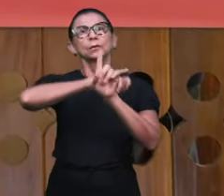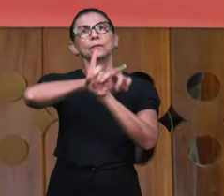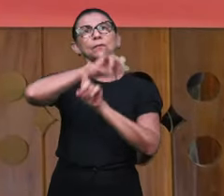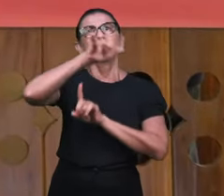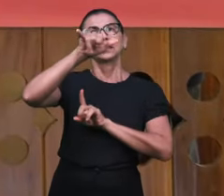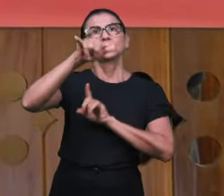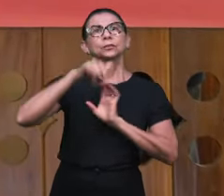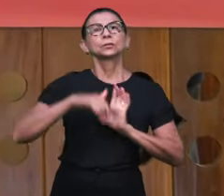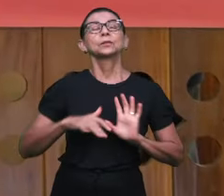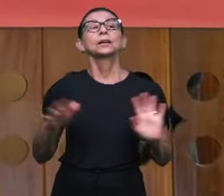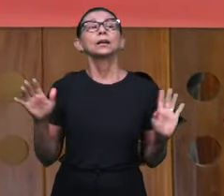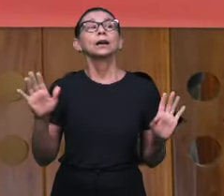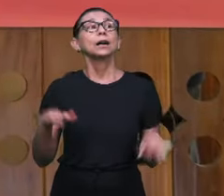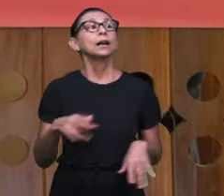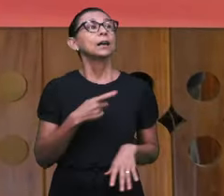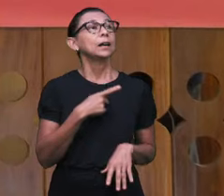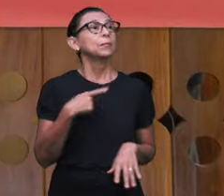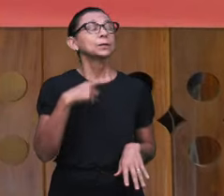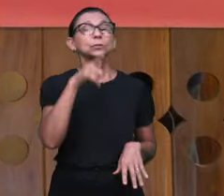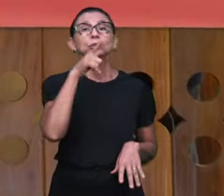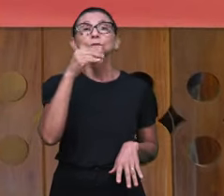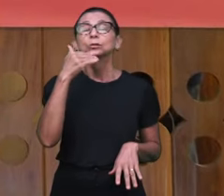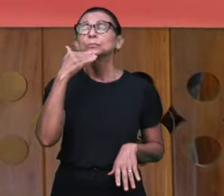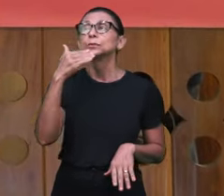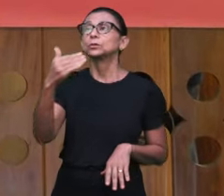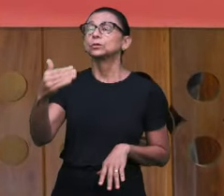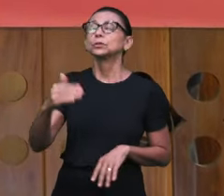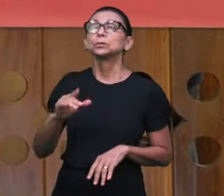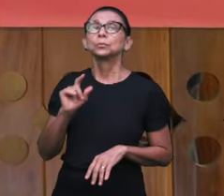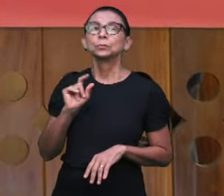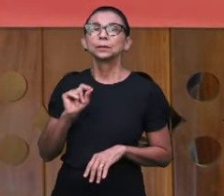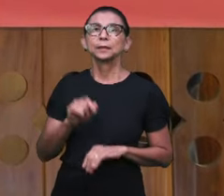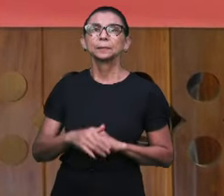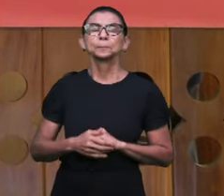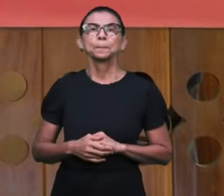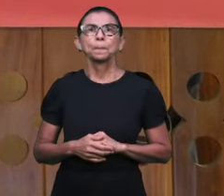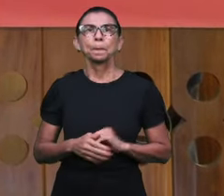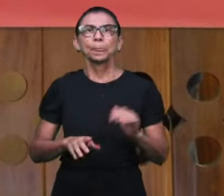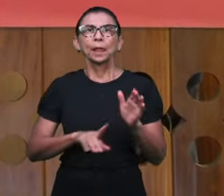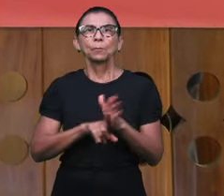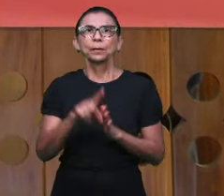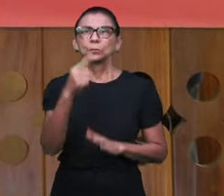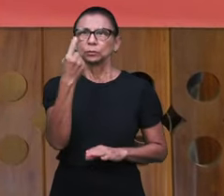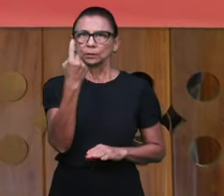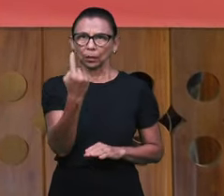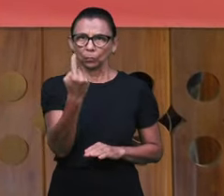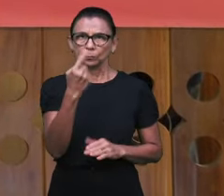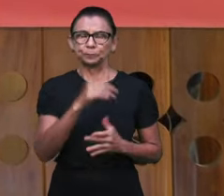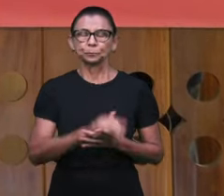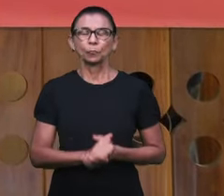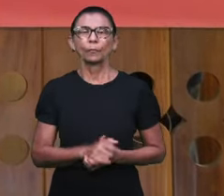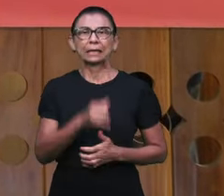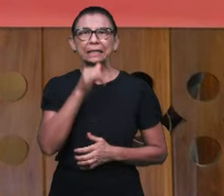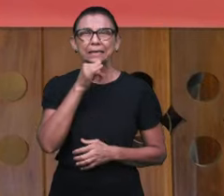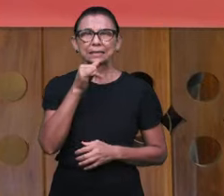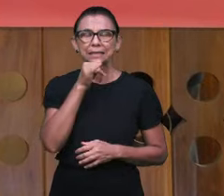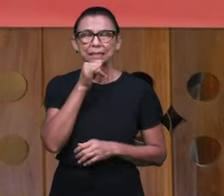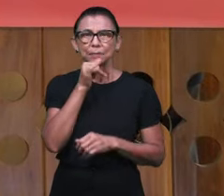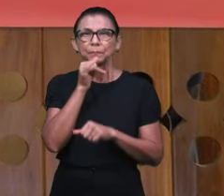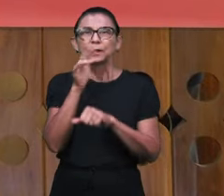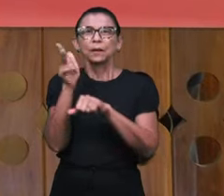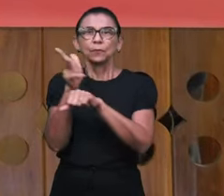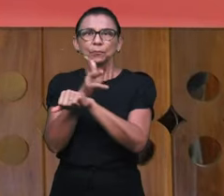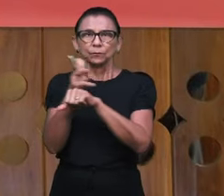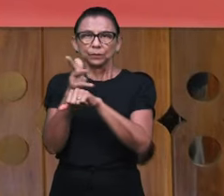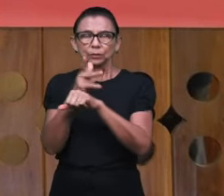Ah, o pedido do pastor Gilson aqui, isso é muito bom. A primeira pergunta, os irmãos não precisam, quando mandarem os vídeos, né, as